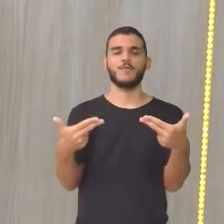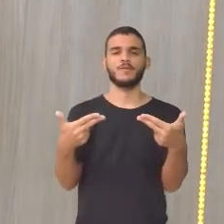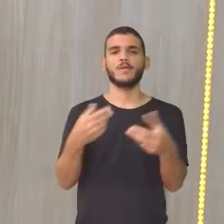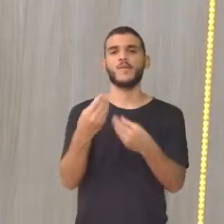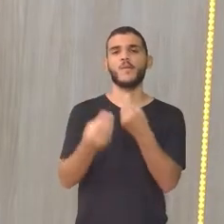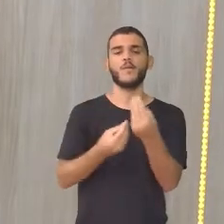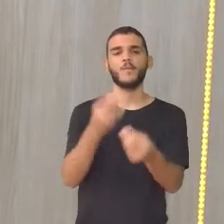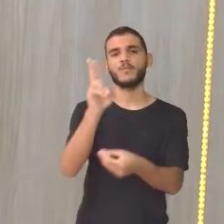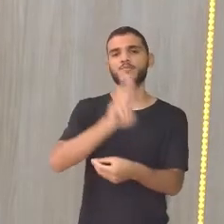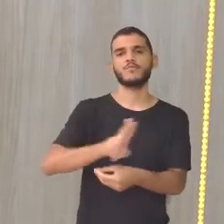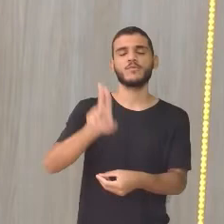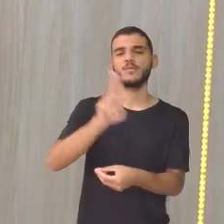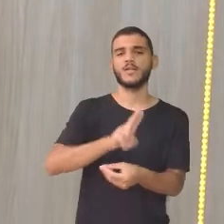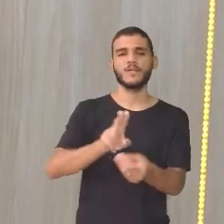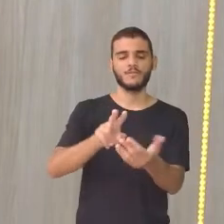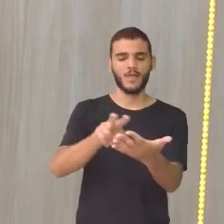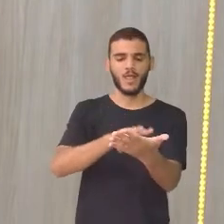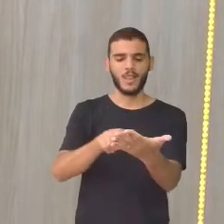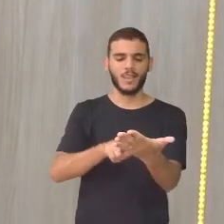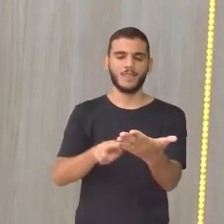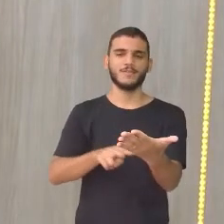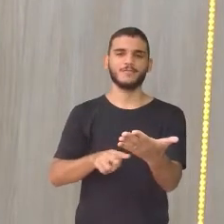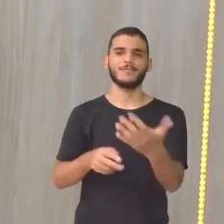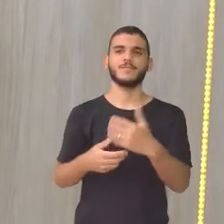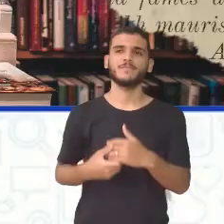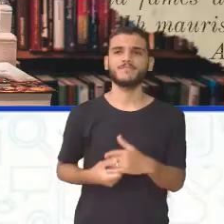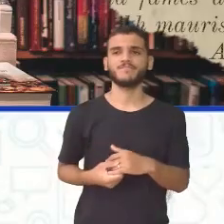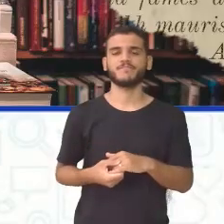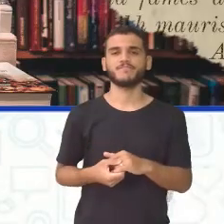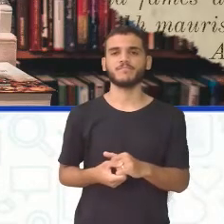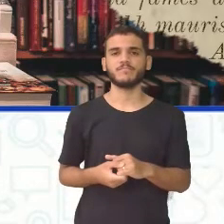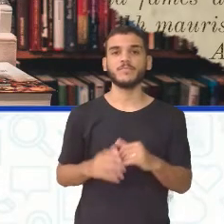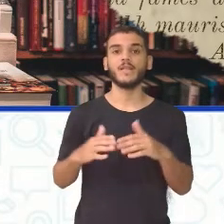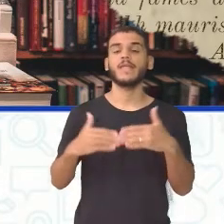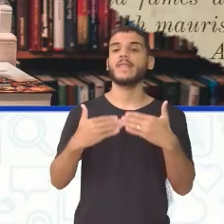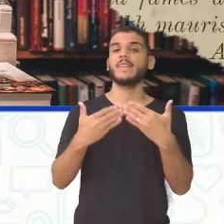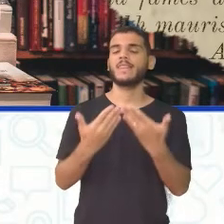Então, qual a imagem que o poeta constrói